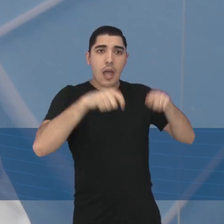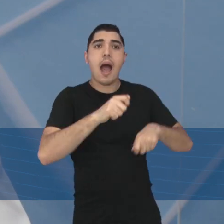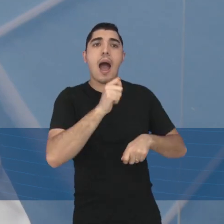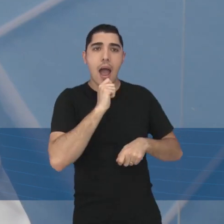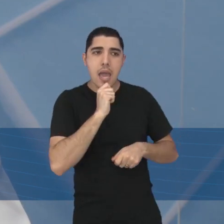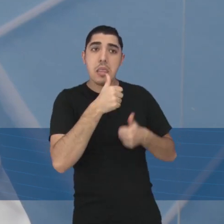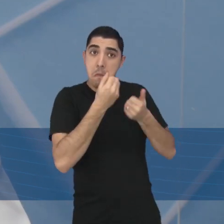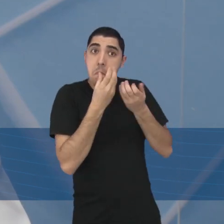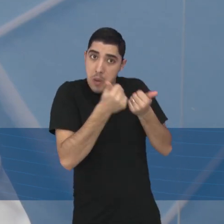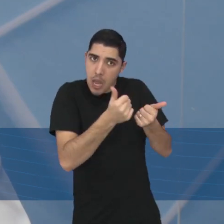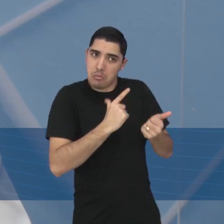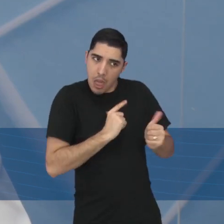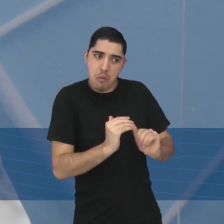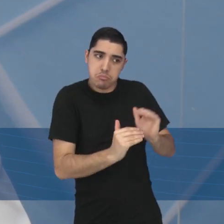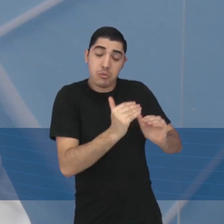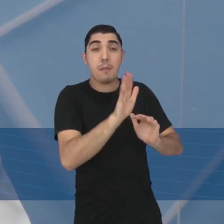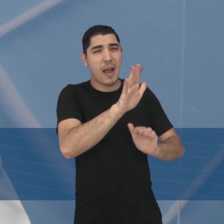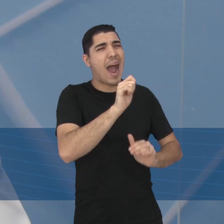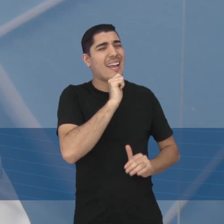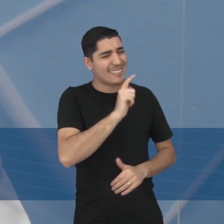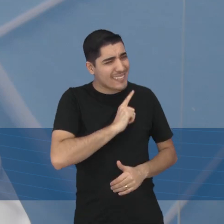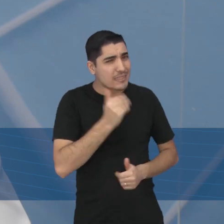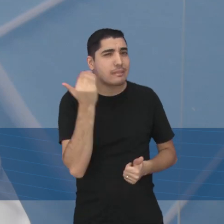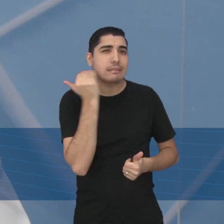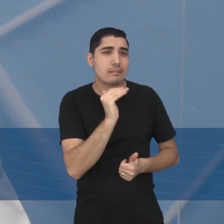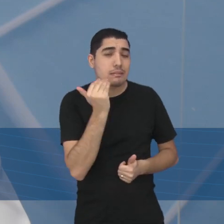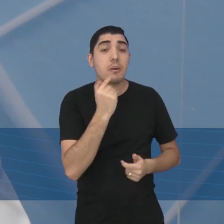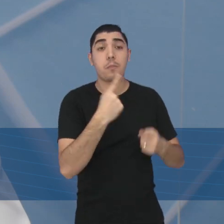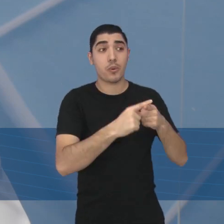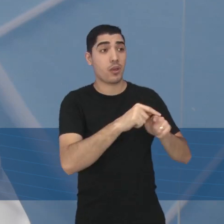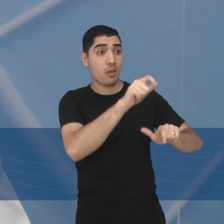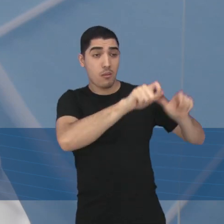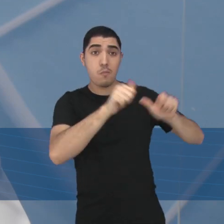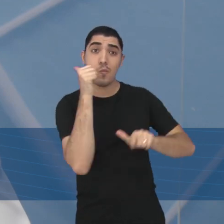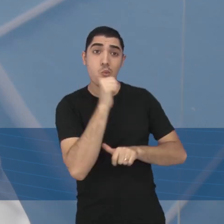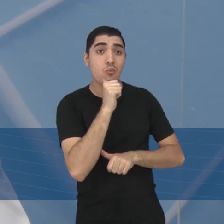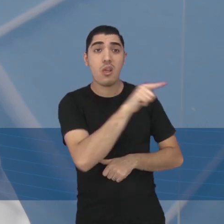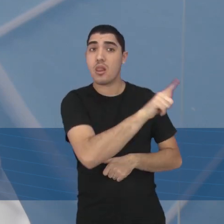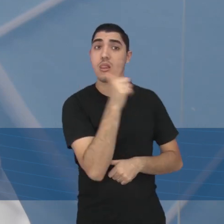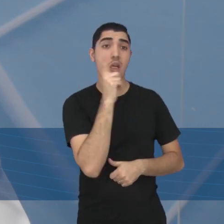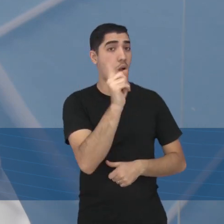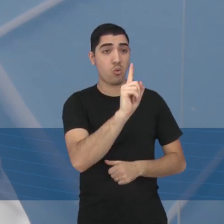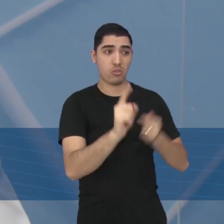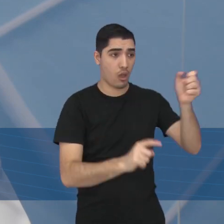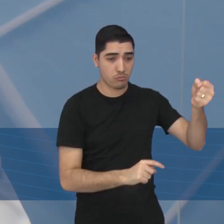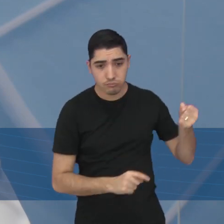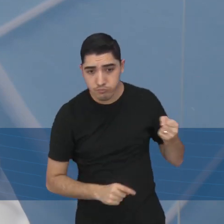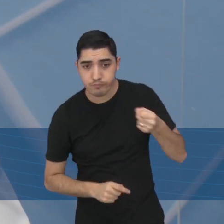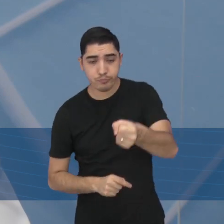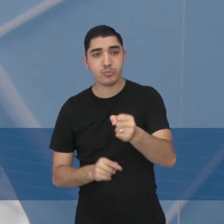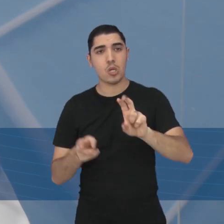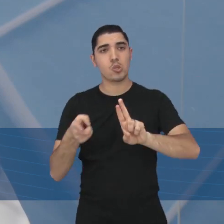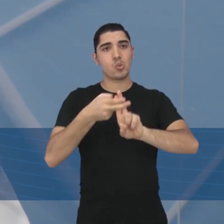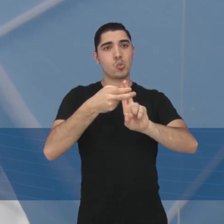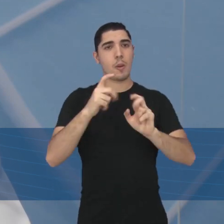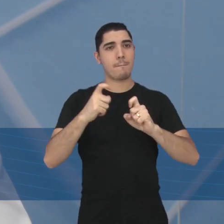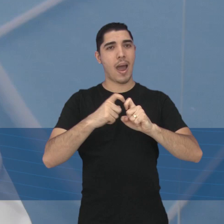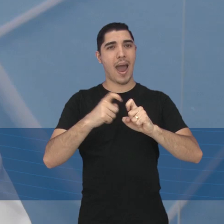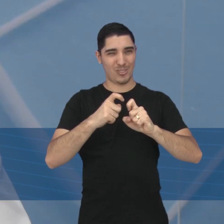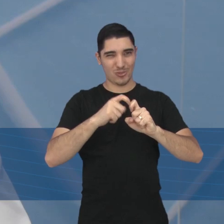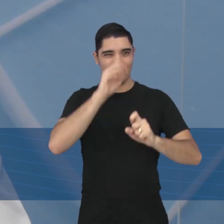que o sistema ainda é falho, porque muitas mulheres ainda não têm um acesso ao sistema de saúde público com tanta